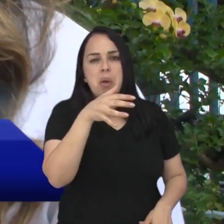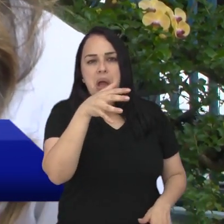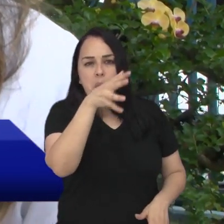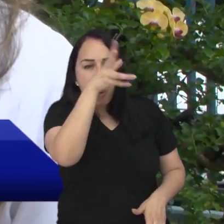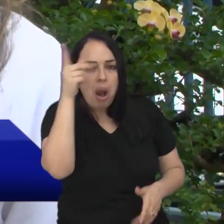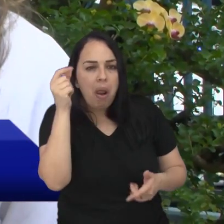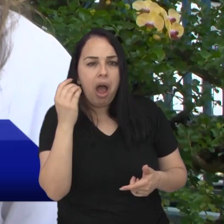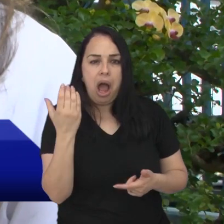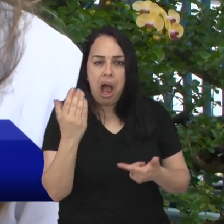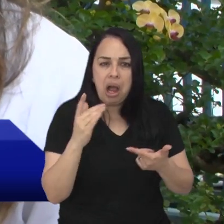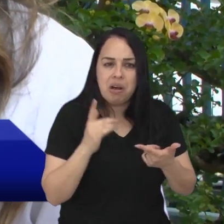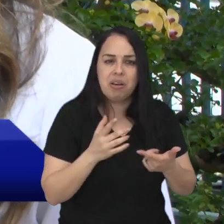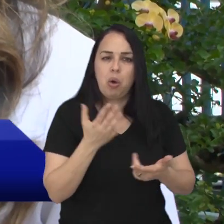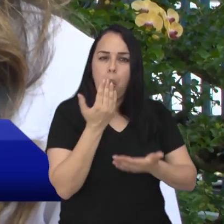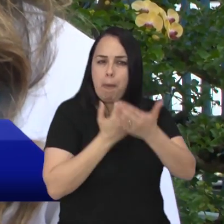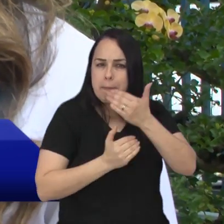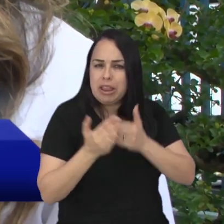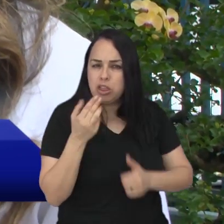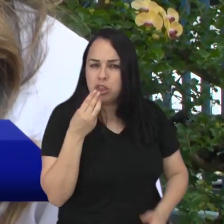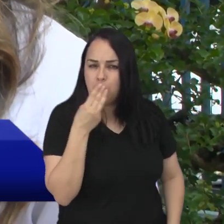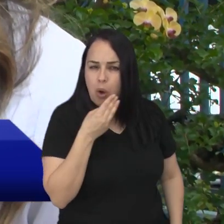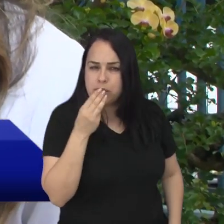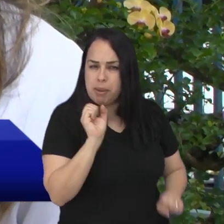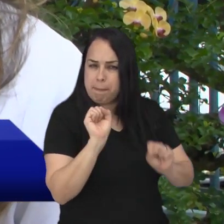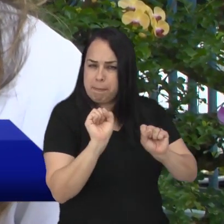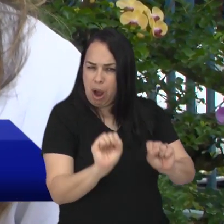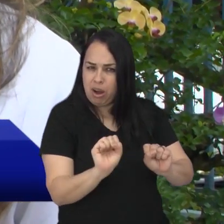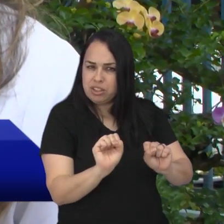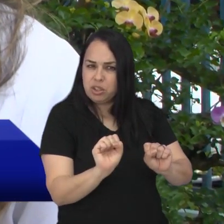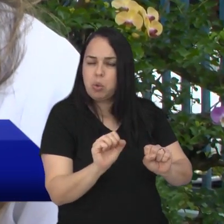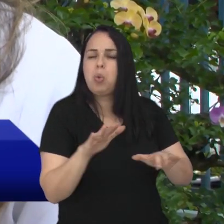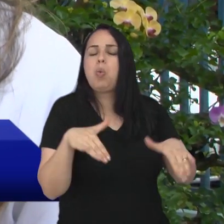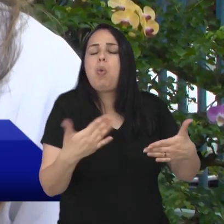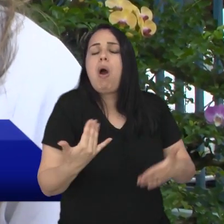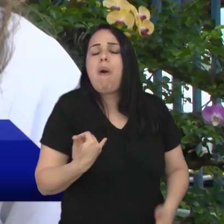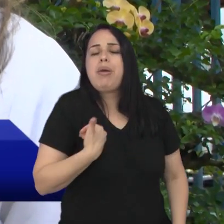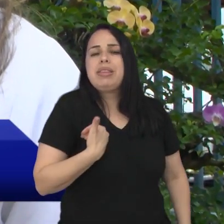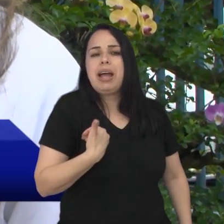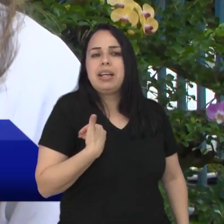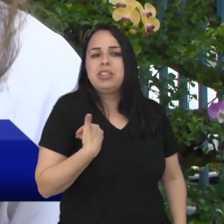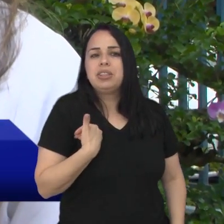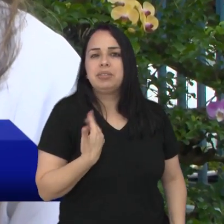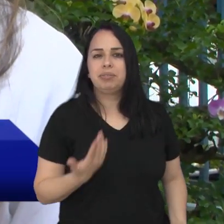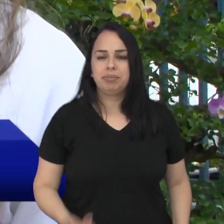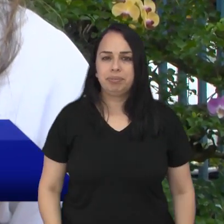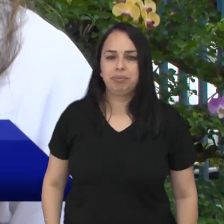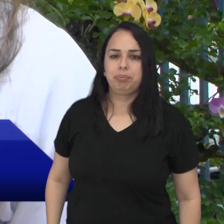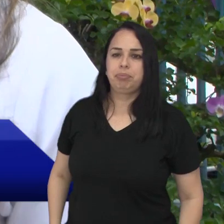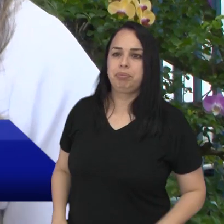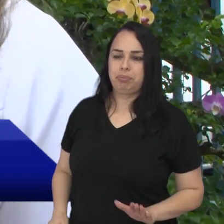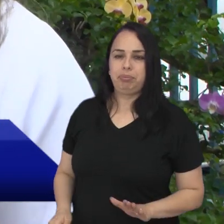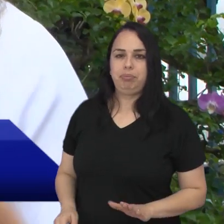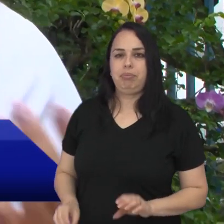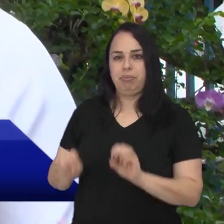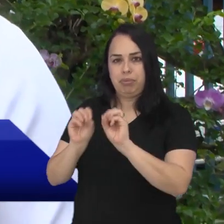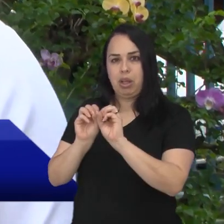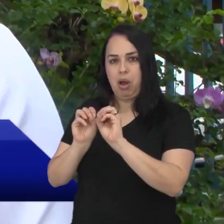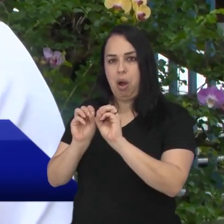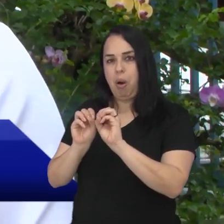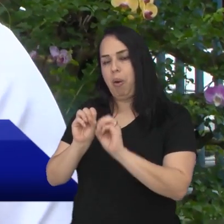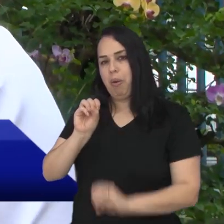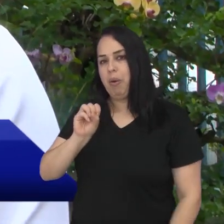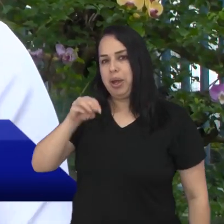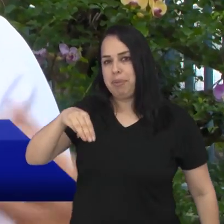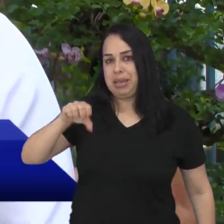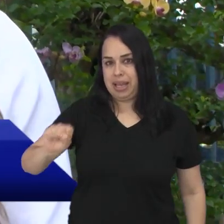por exemplo, comer guloseimas, pode estar autorizada a partir de que idade e em que quantidade? A Organização Mundial